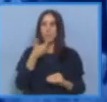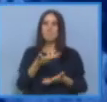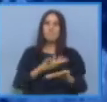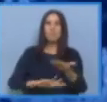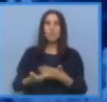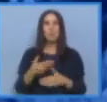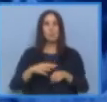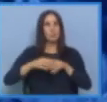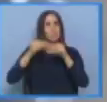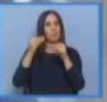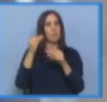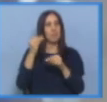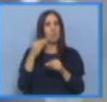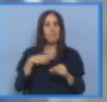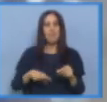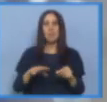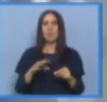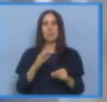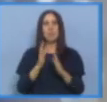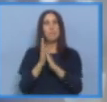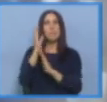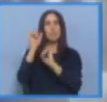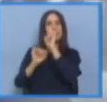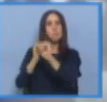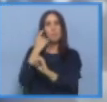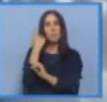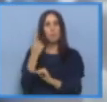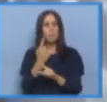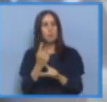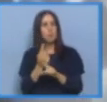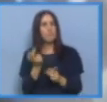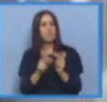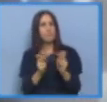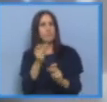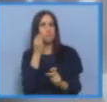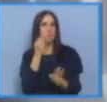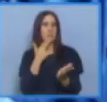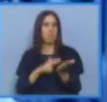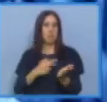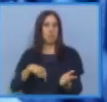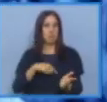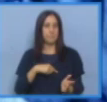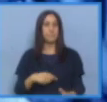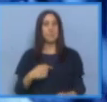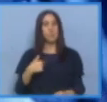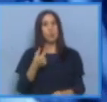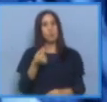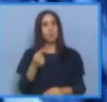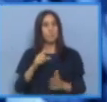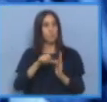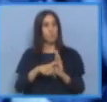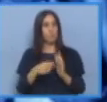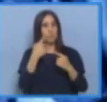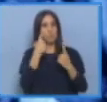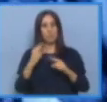de espiritualidade, da procura do divino, do porquê de muitas coisas que têm a ver com a nossa realidade. Transportei isso um bocadinho para este projeto que me